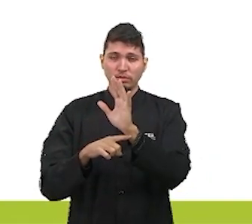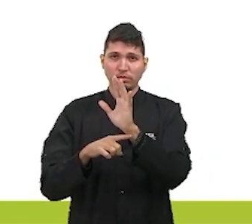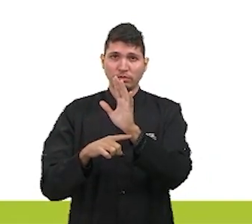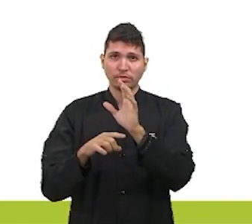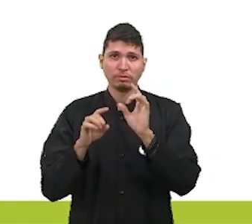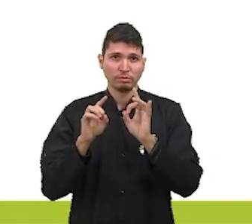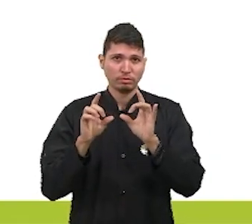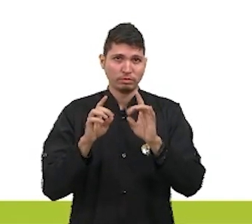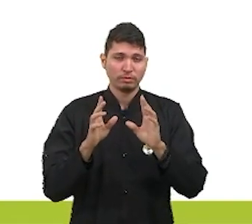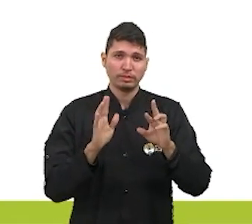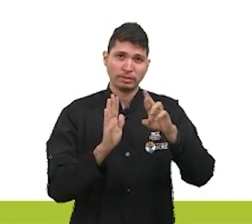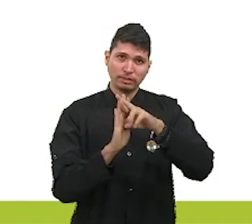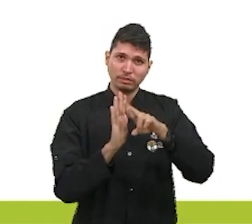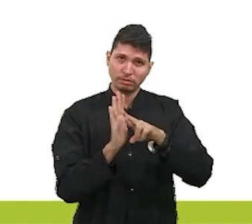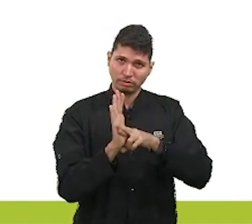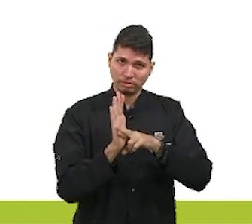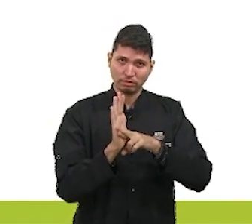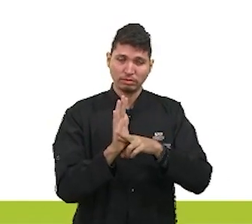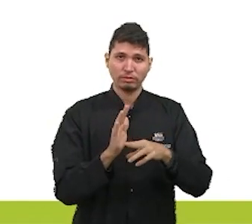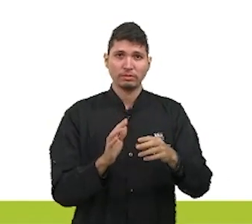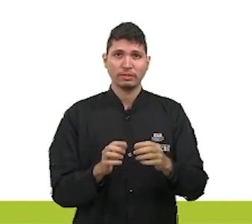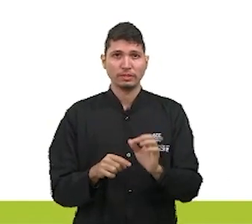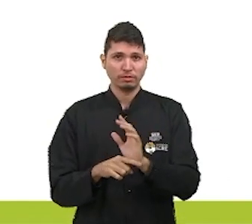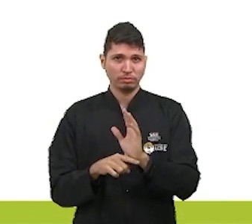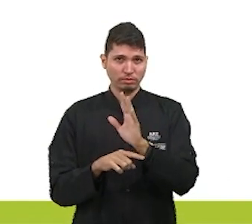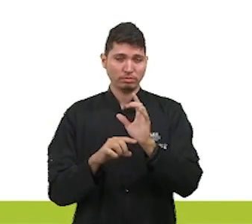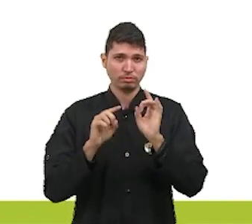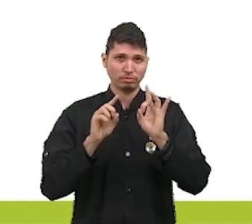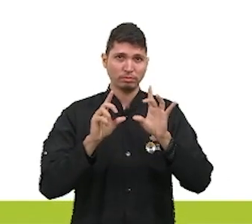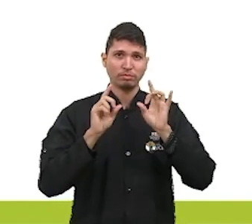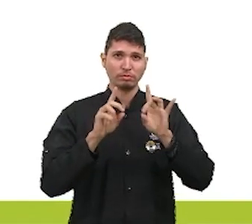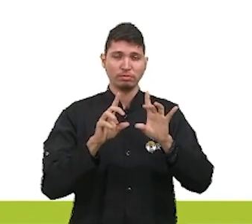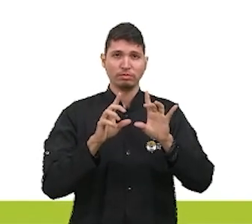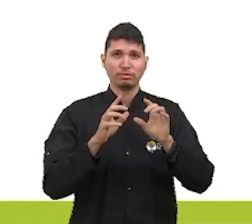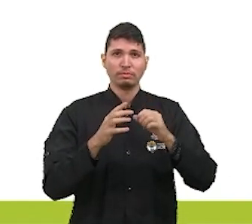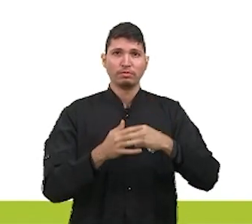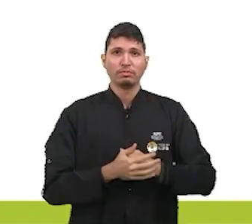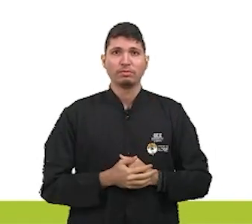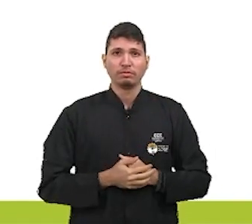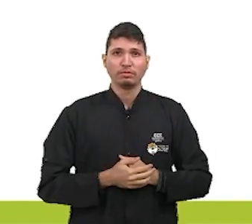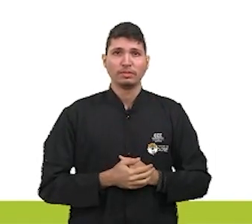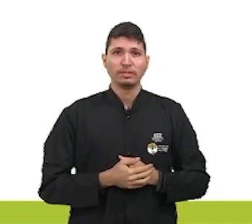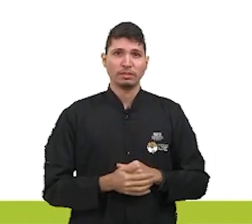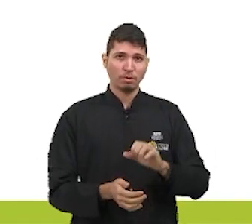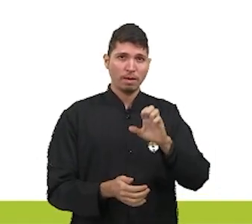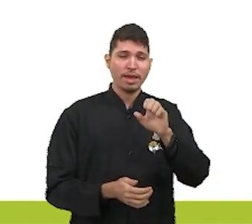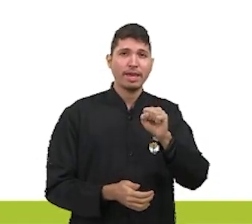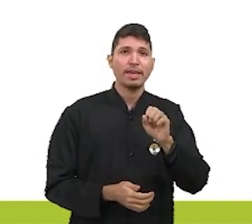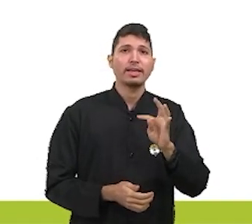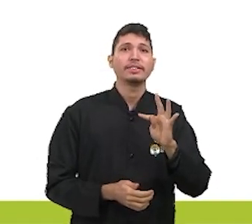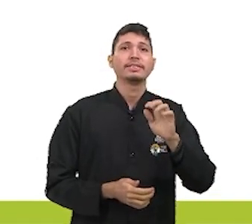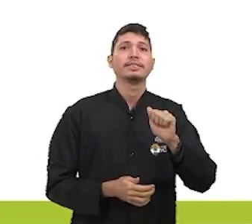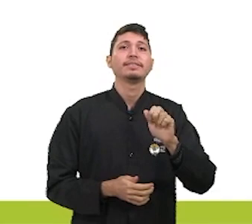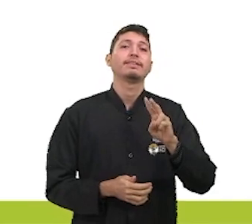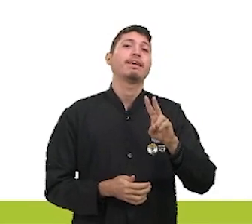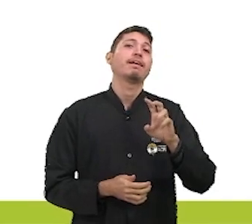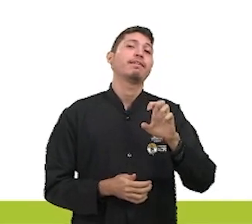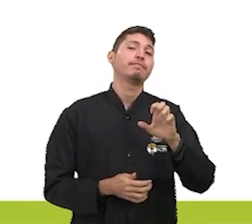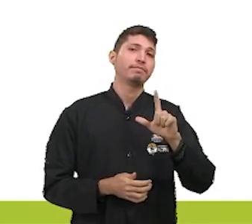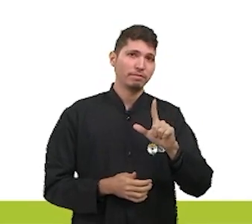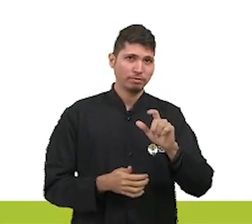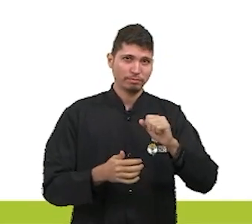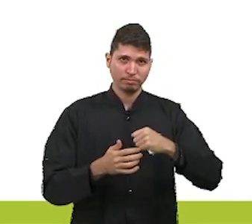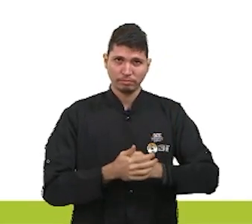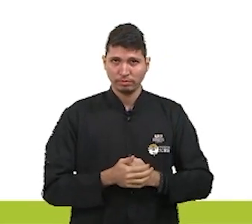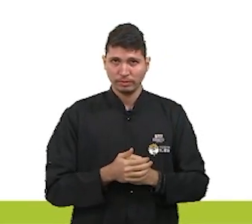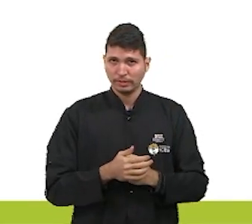com a regra do octeto, que os gases nobres eles já são estáveis. Ou seja, eles já possuem